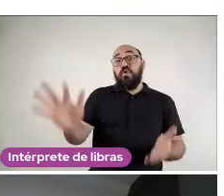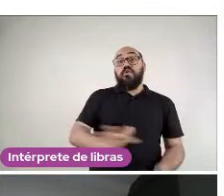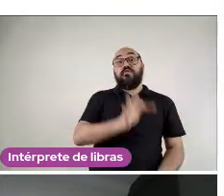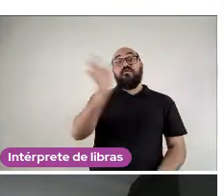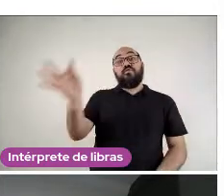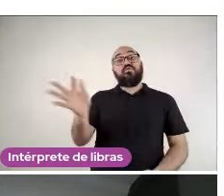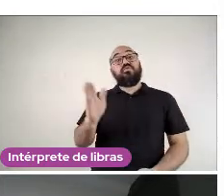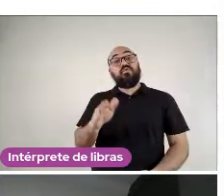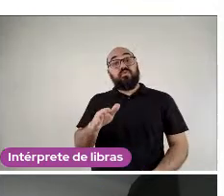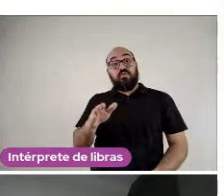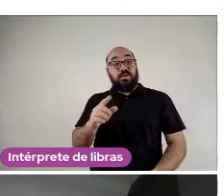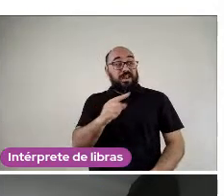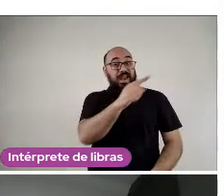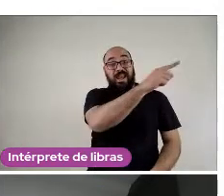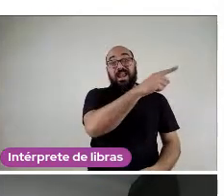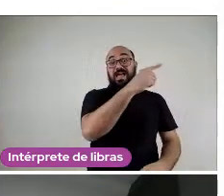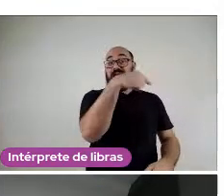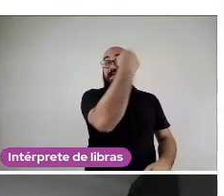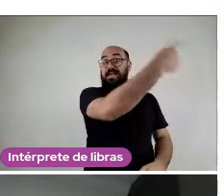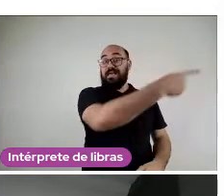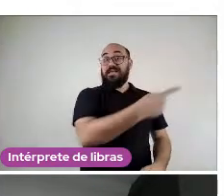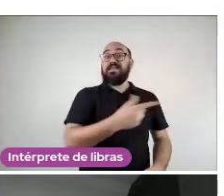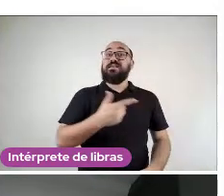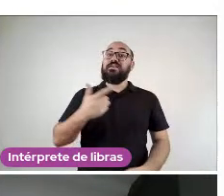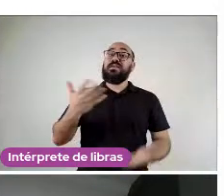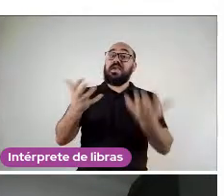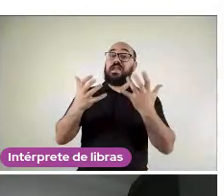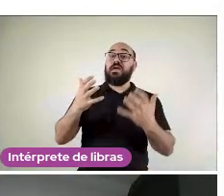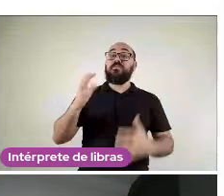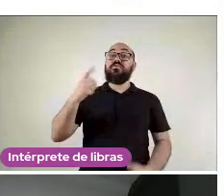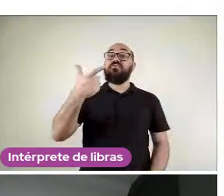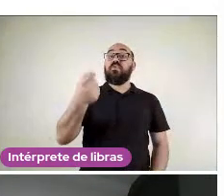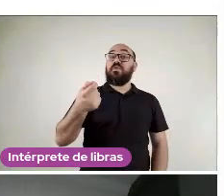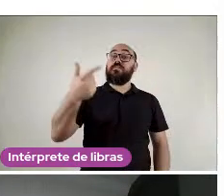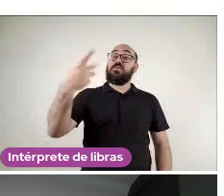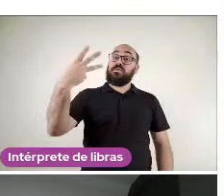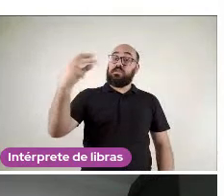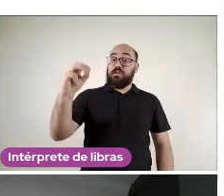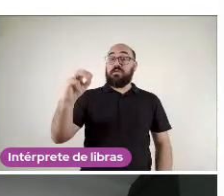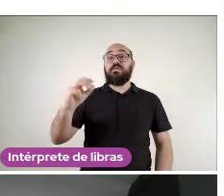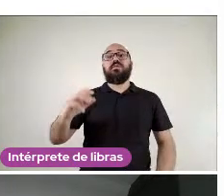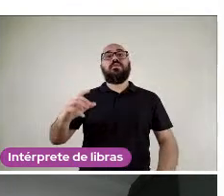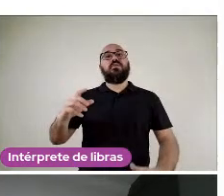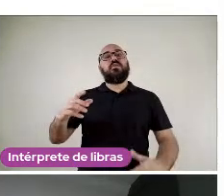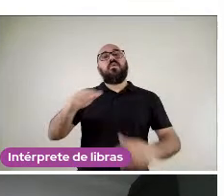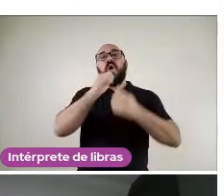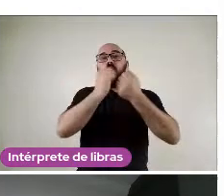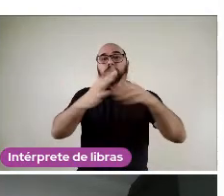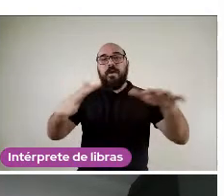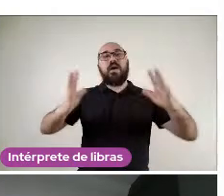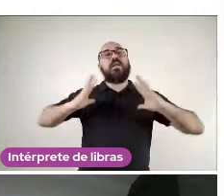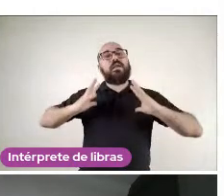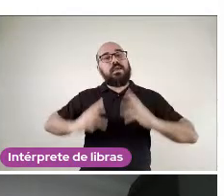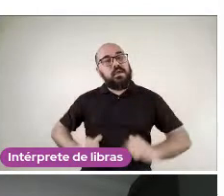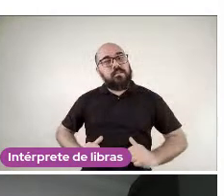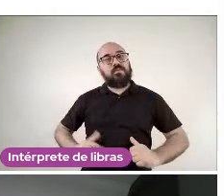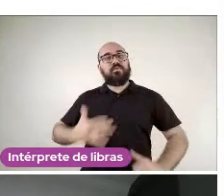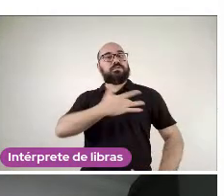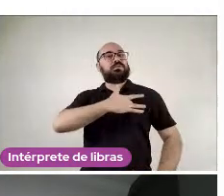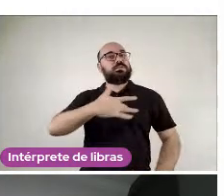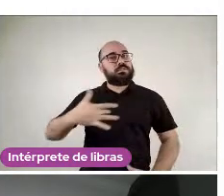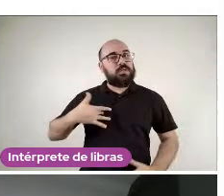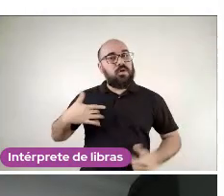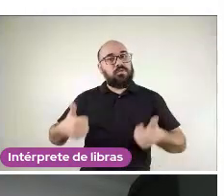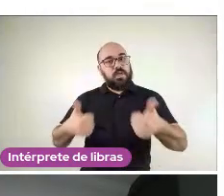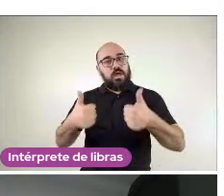oceano que nós queremos em 2030, que é um oceano limpo, um oceano saudável e resiliente, um oceano